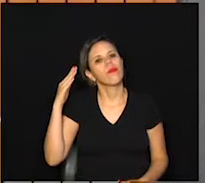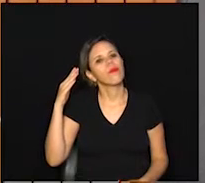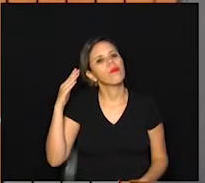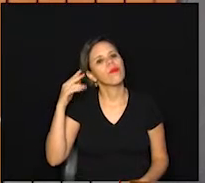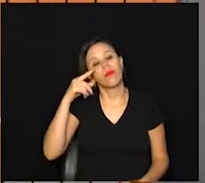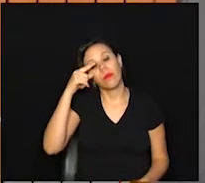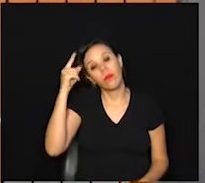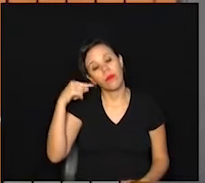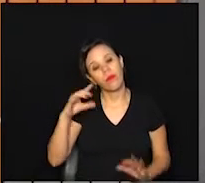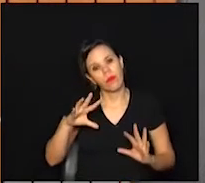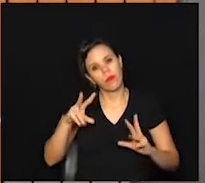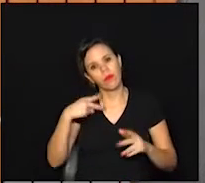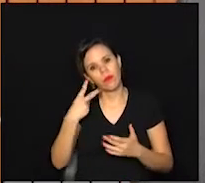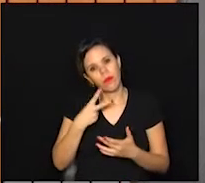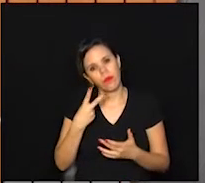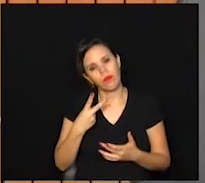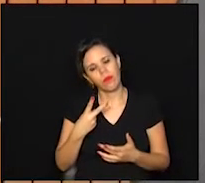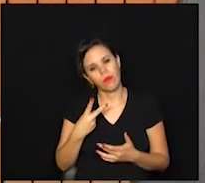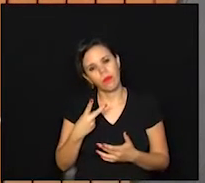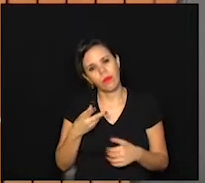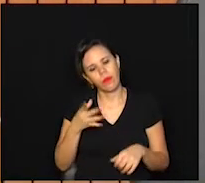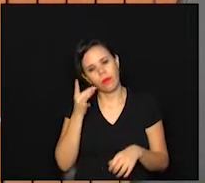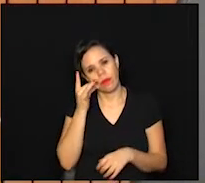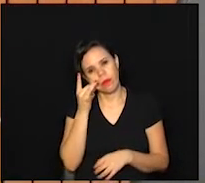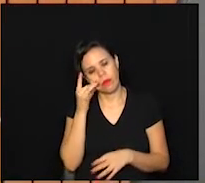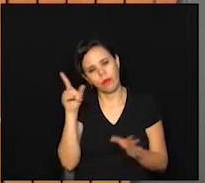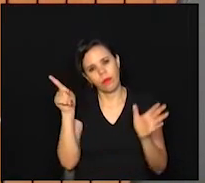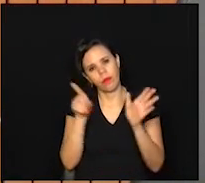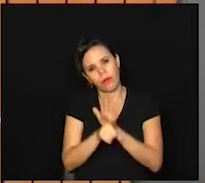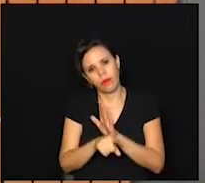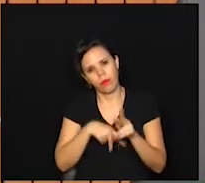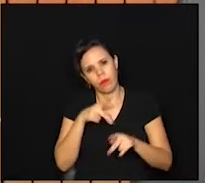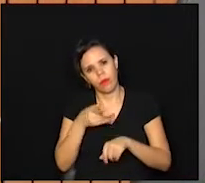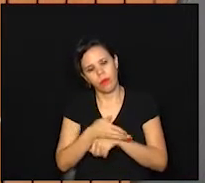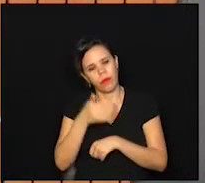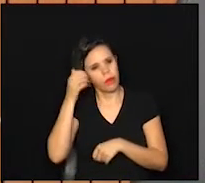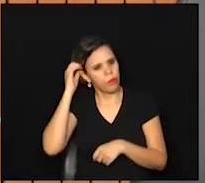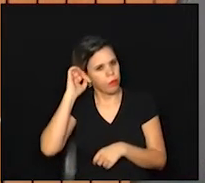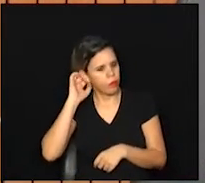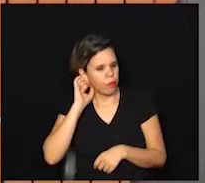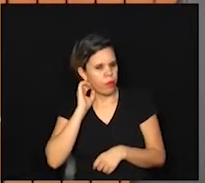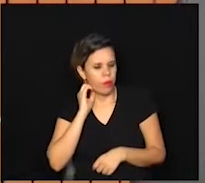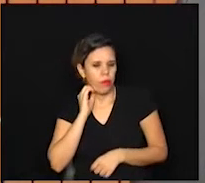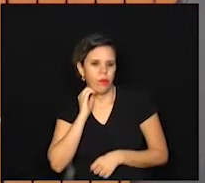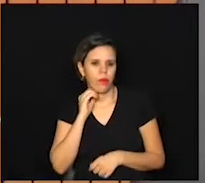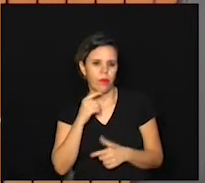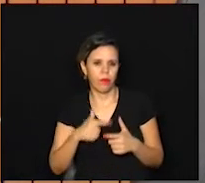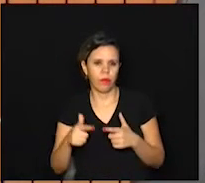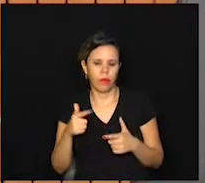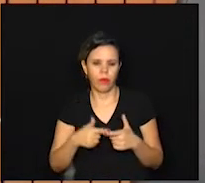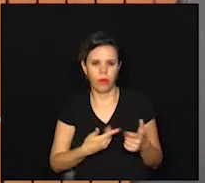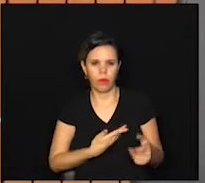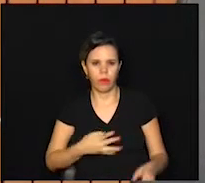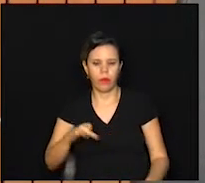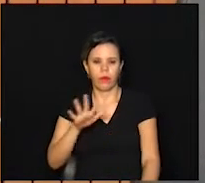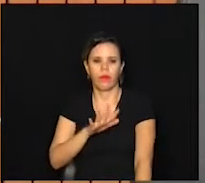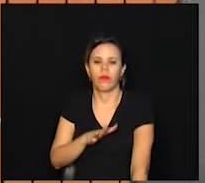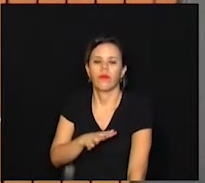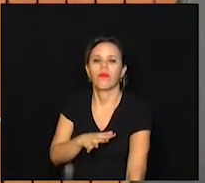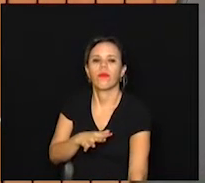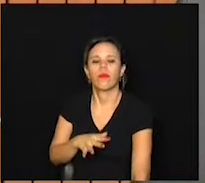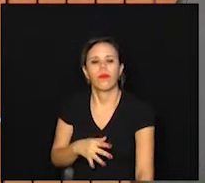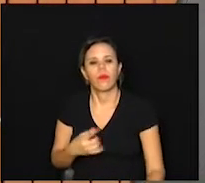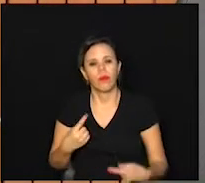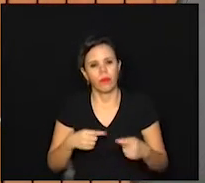assim como os demais vereadores presentes. Pergunto a todos os participantes: com os retrocessos do governo federal na política de